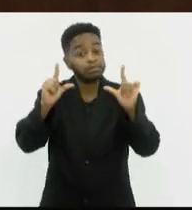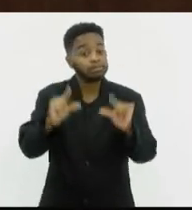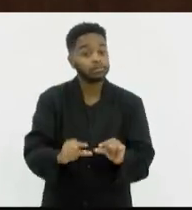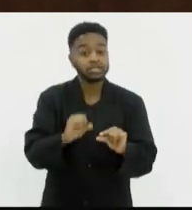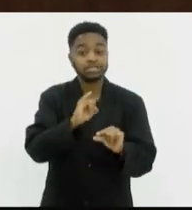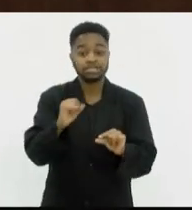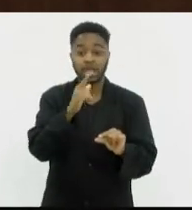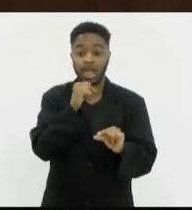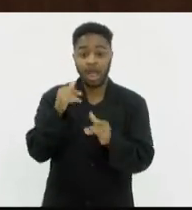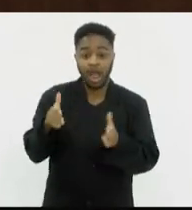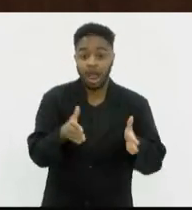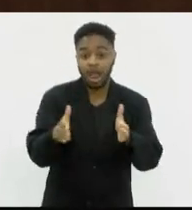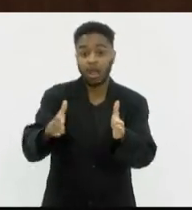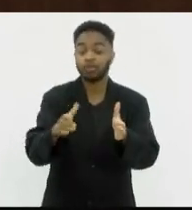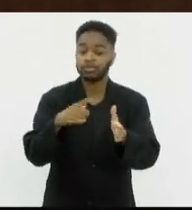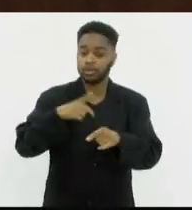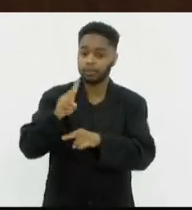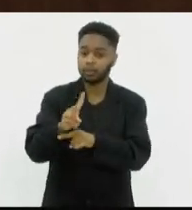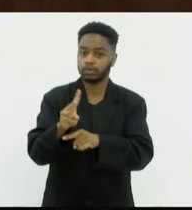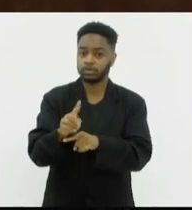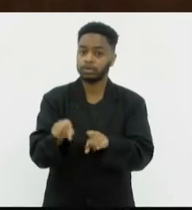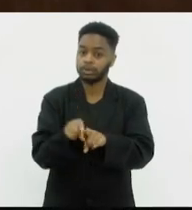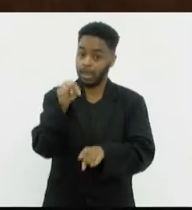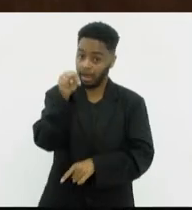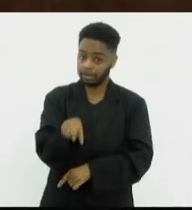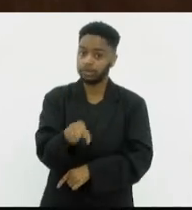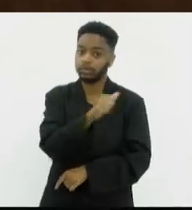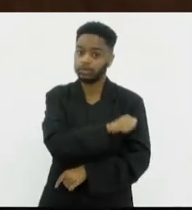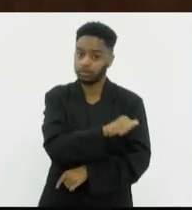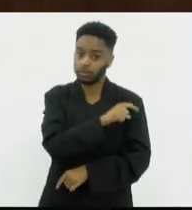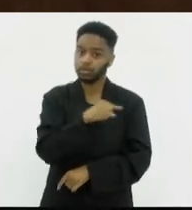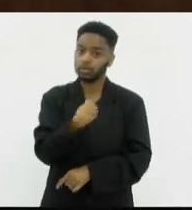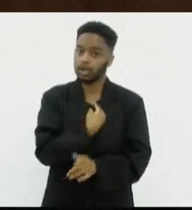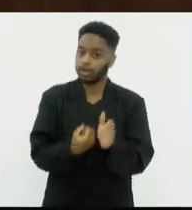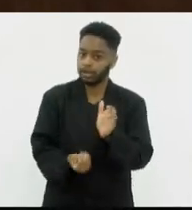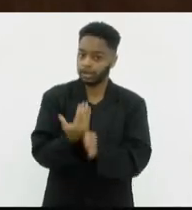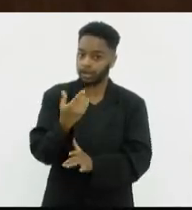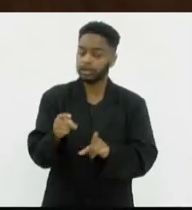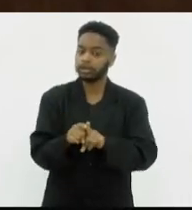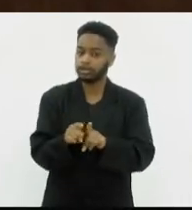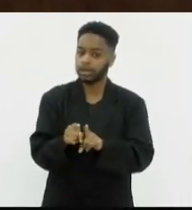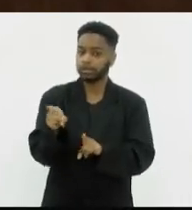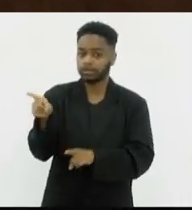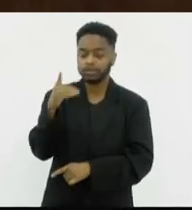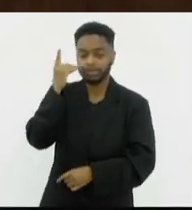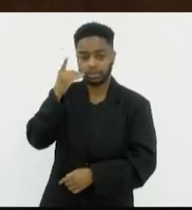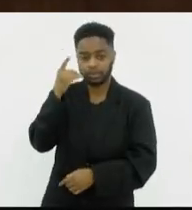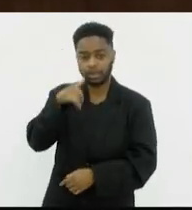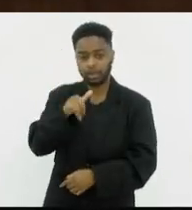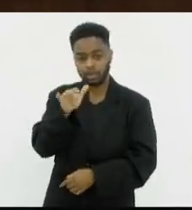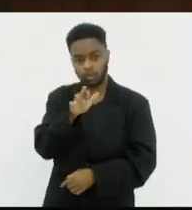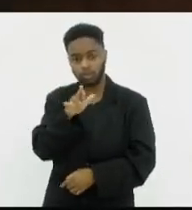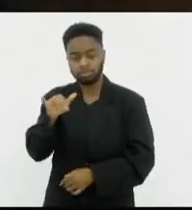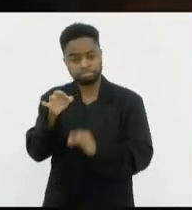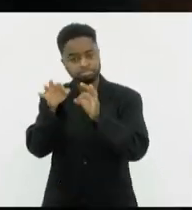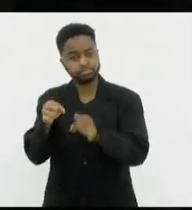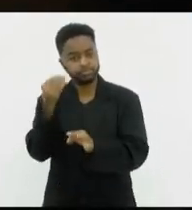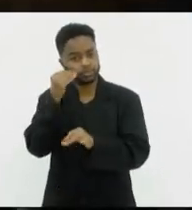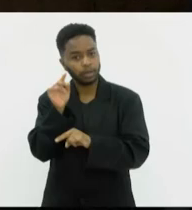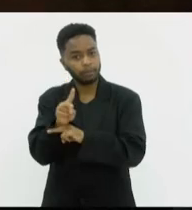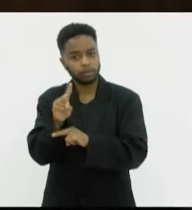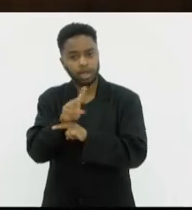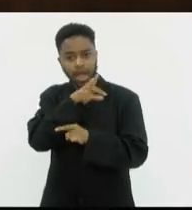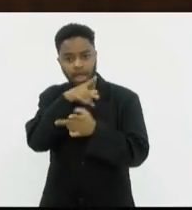dos rios estivessem protegidas. Aqui, onde a gente criou, e faz bem o deputado Yuri querer proteger a